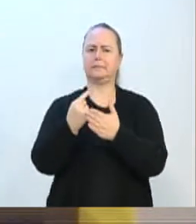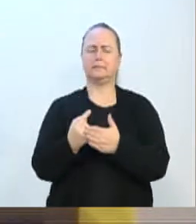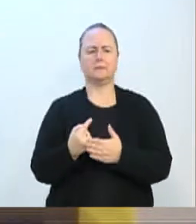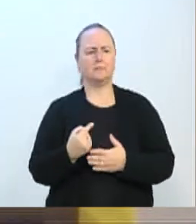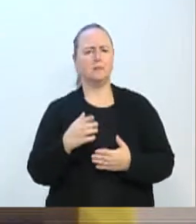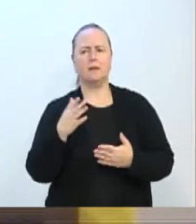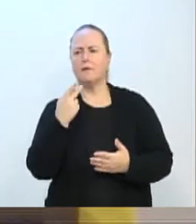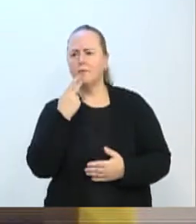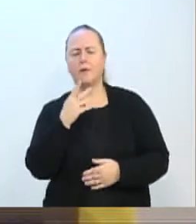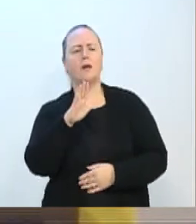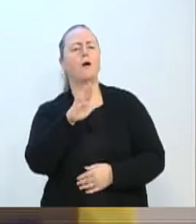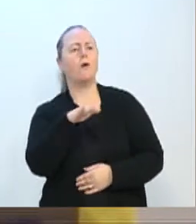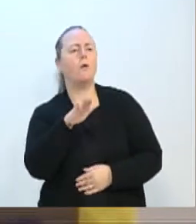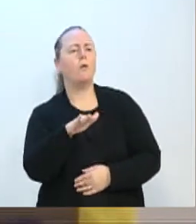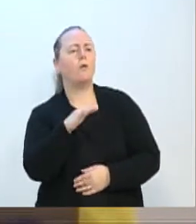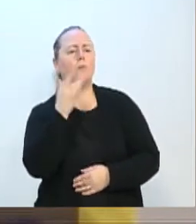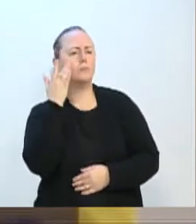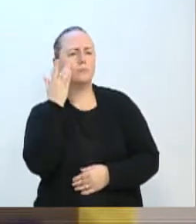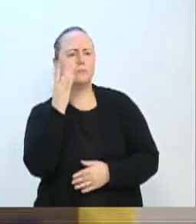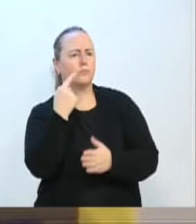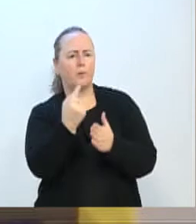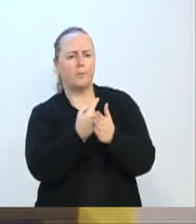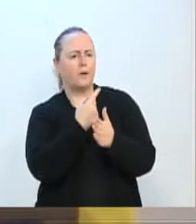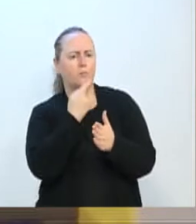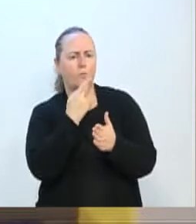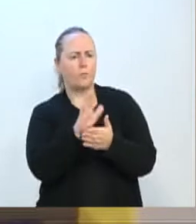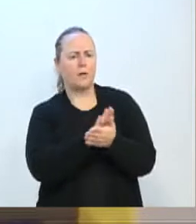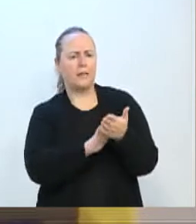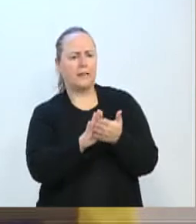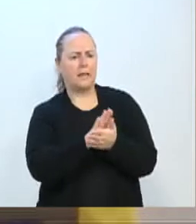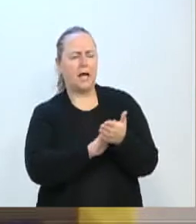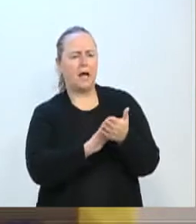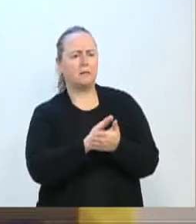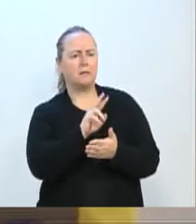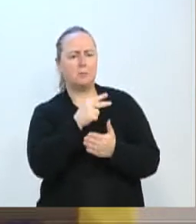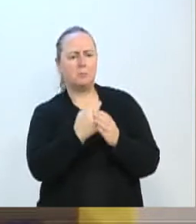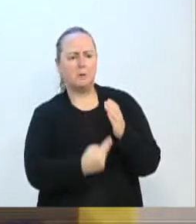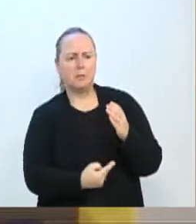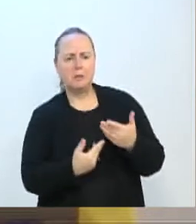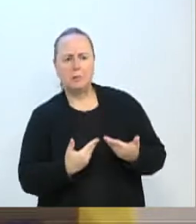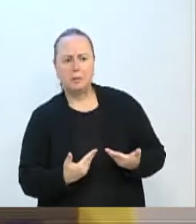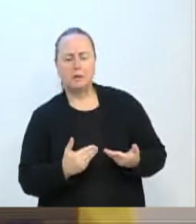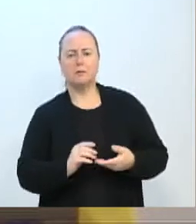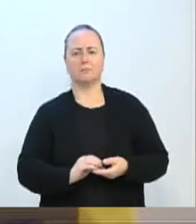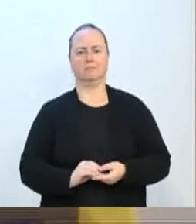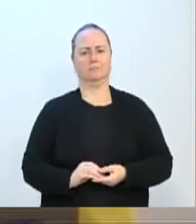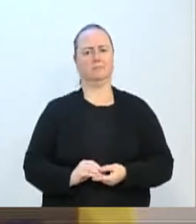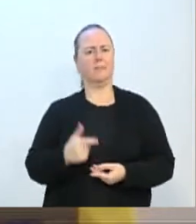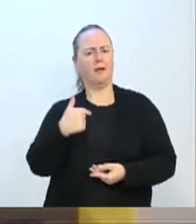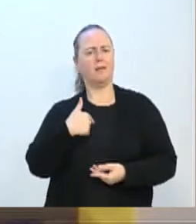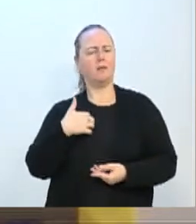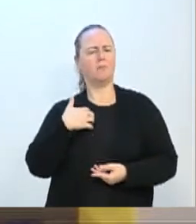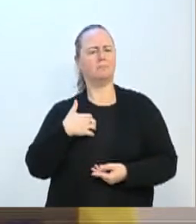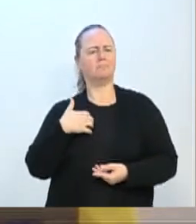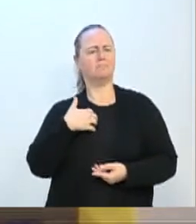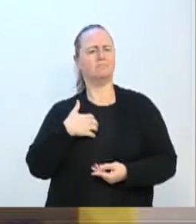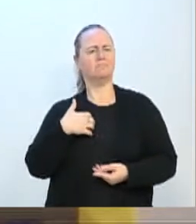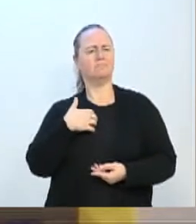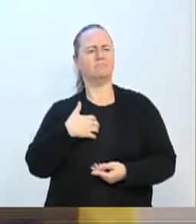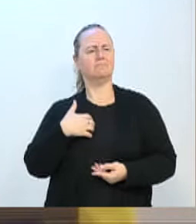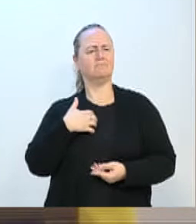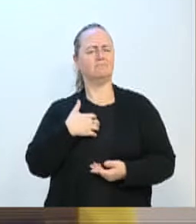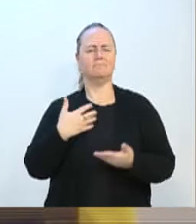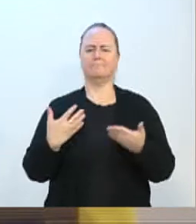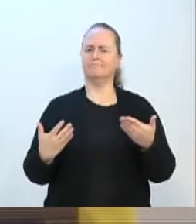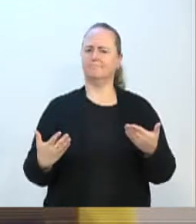perguntar se eu sou bilíngue, se eu falo alemão ou outra língua? Eles disseram: não tem essa pergunta aqui. Então, ficou intrigante isso. Por que